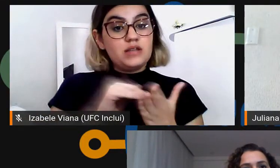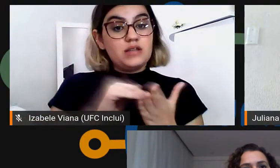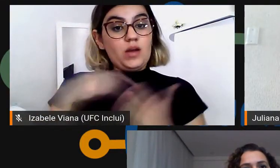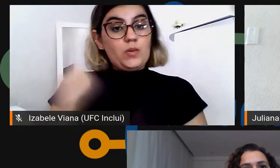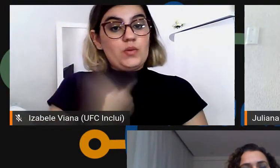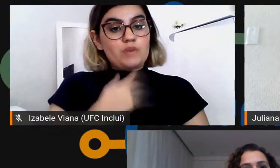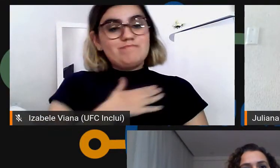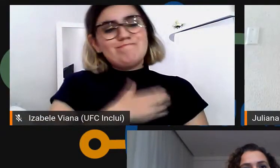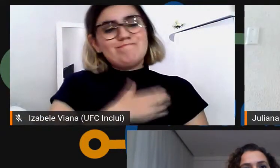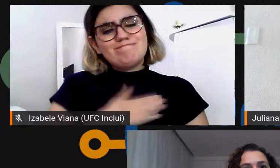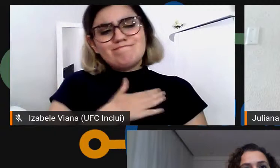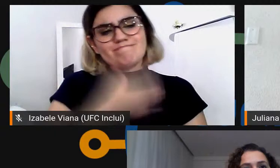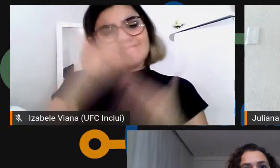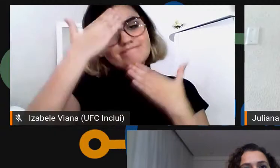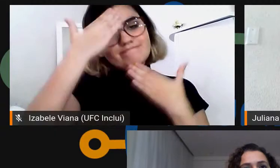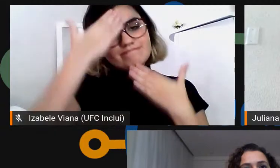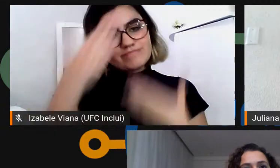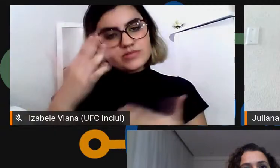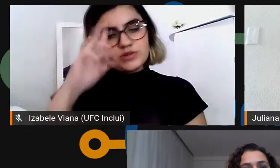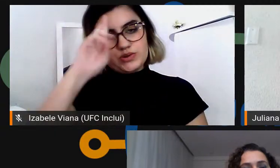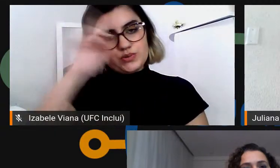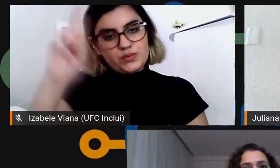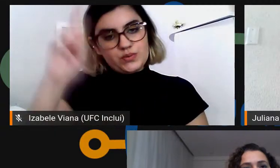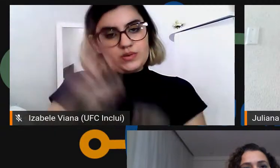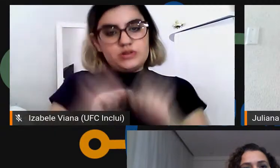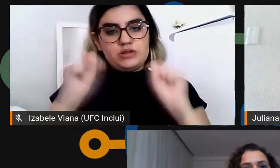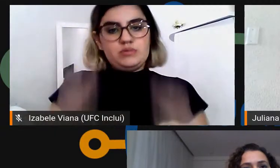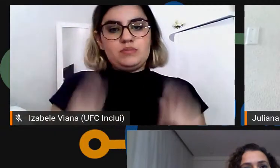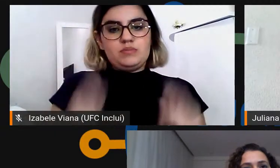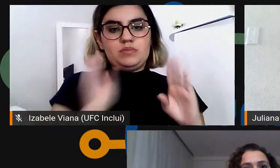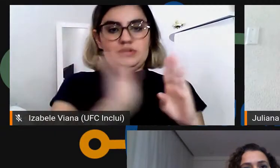ao diretor do Sistema de Bibliotecas, o Felipe Ferreira,